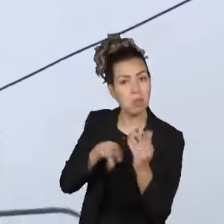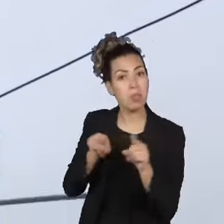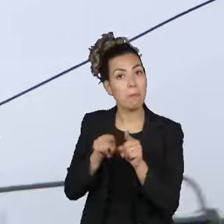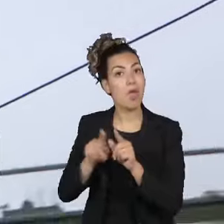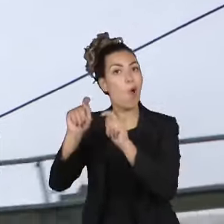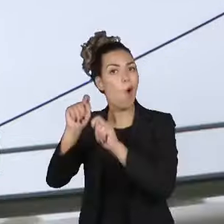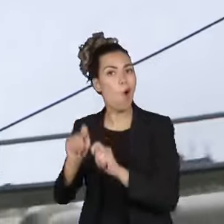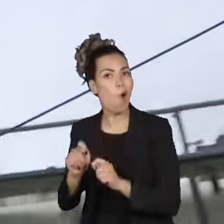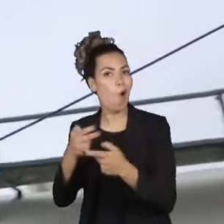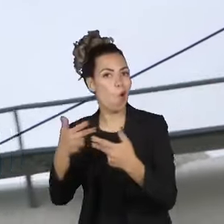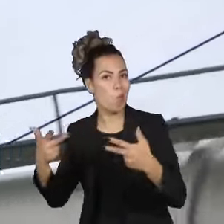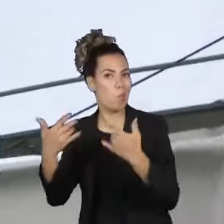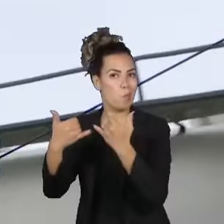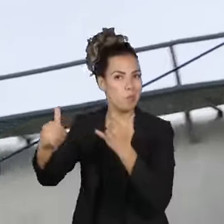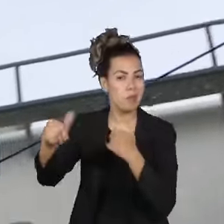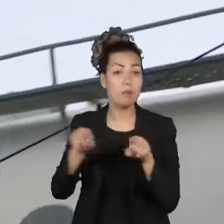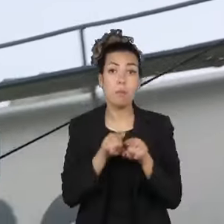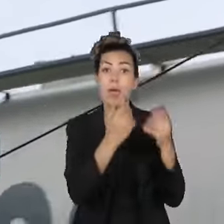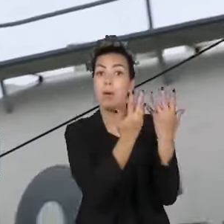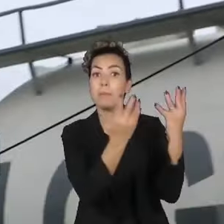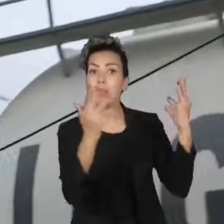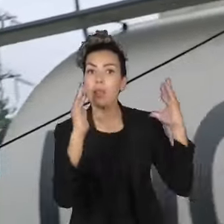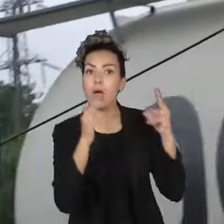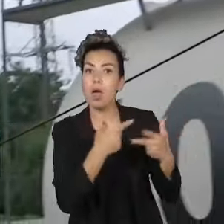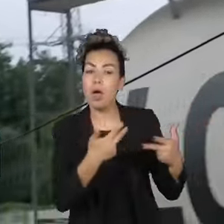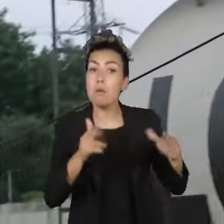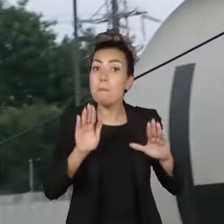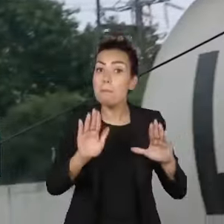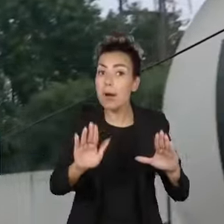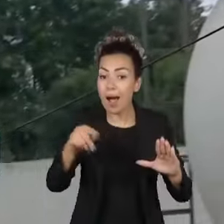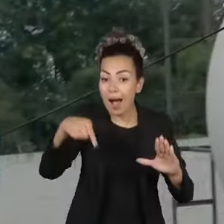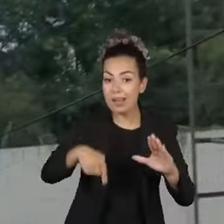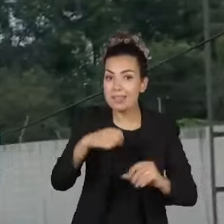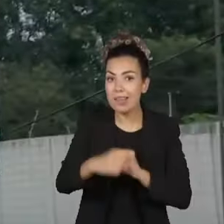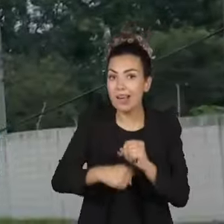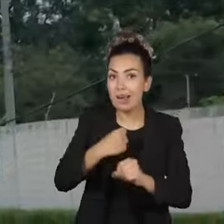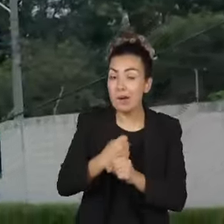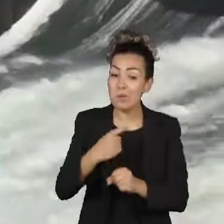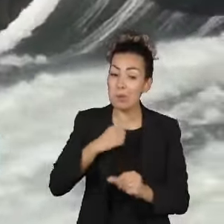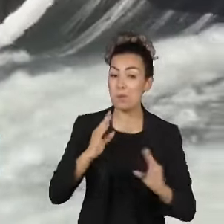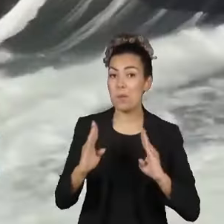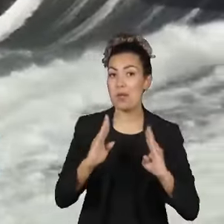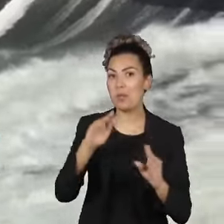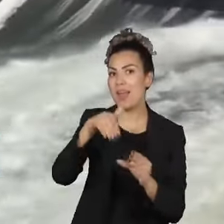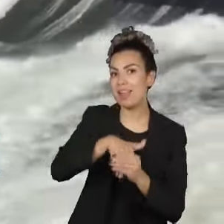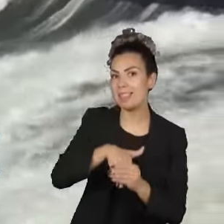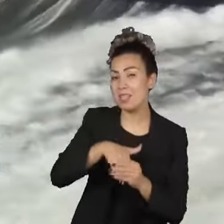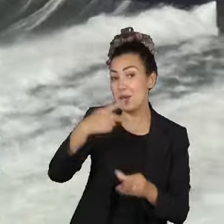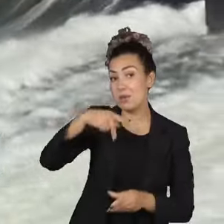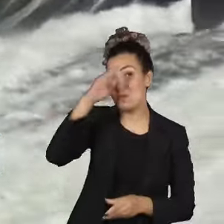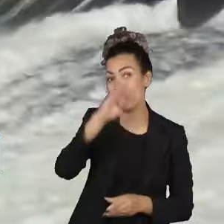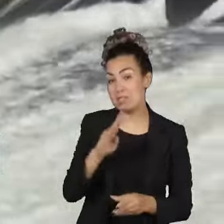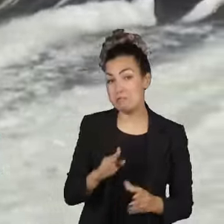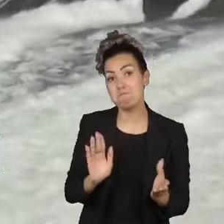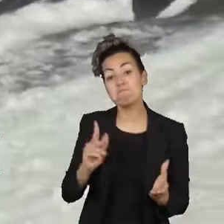levar em consideração que neste ano temos eleições em todo o território nacional. A decisão deve